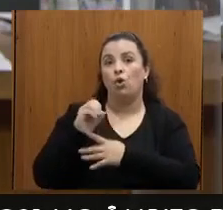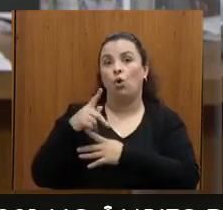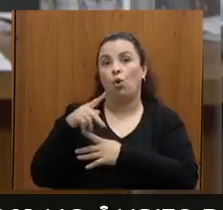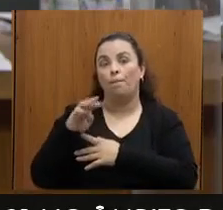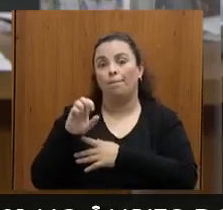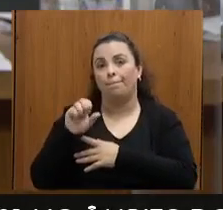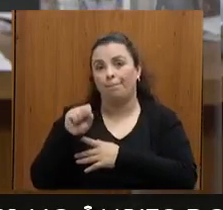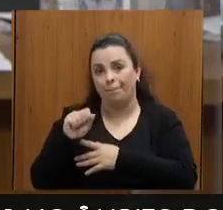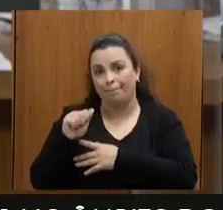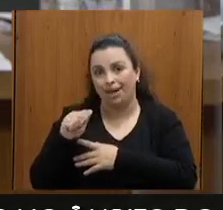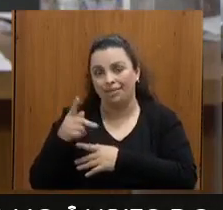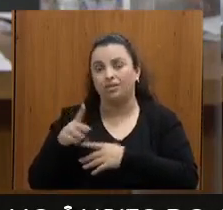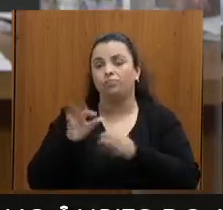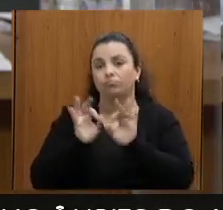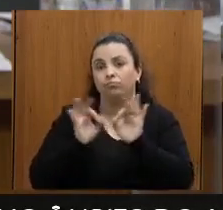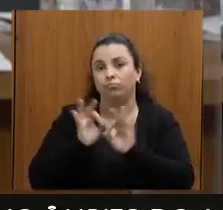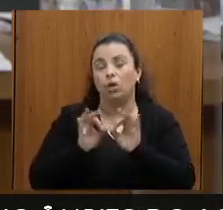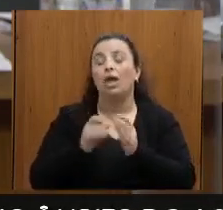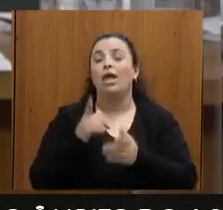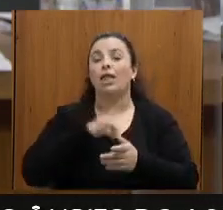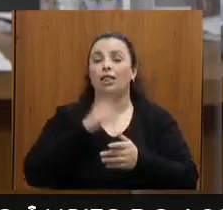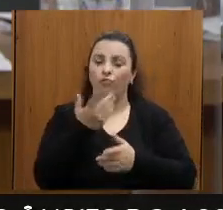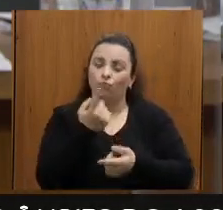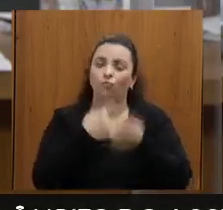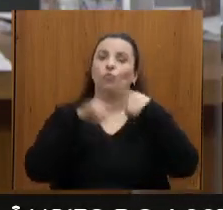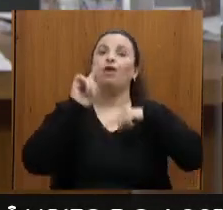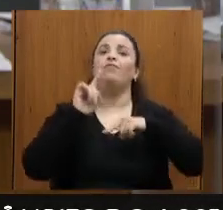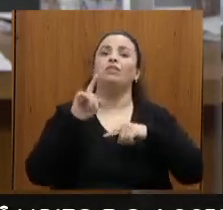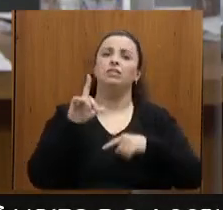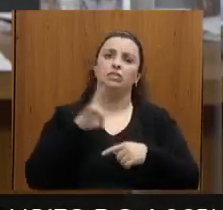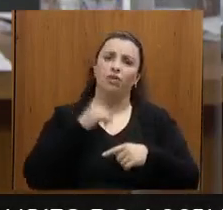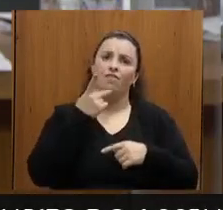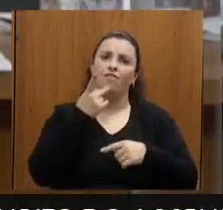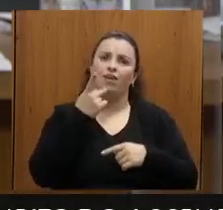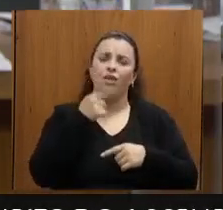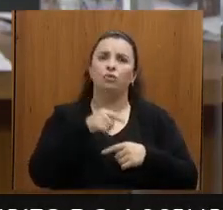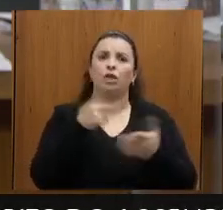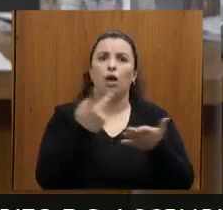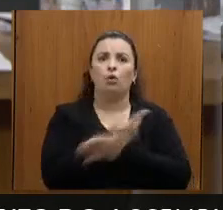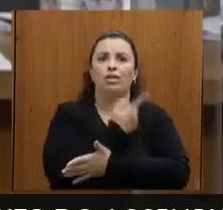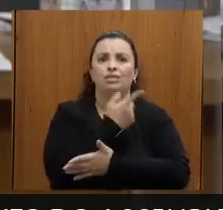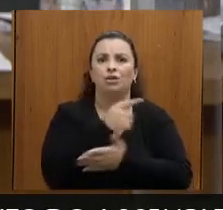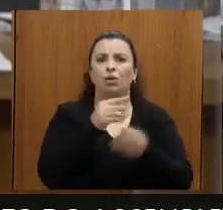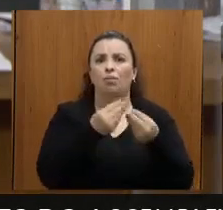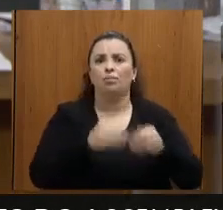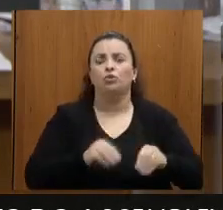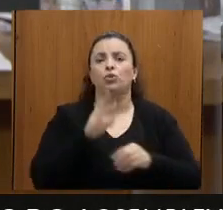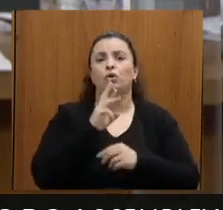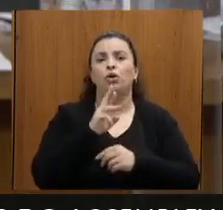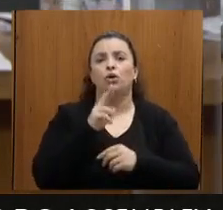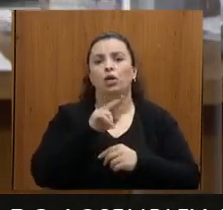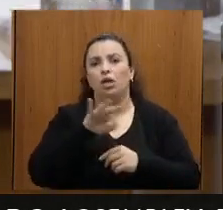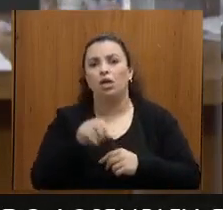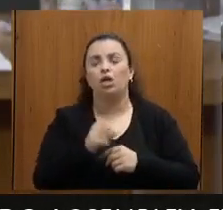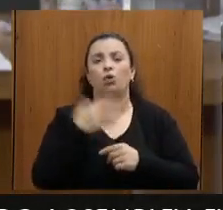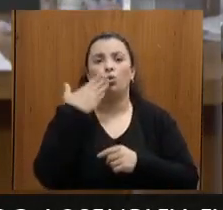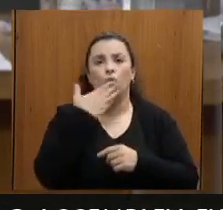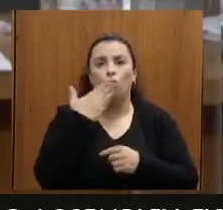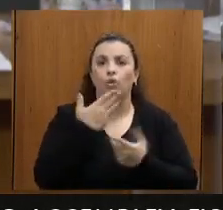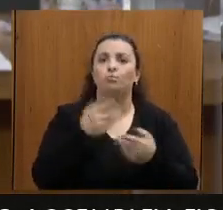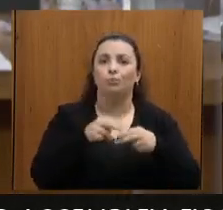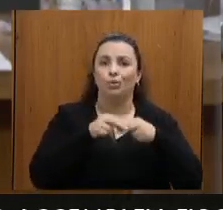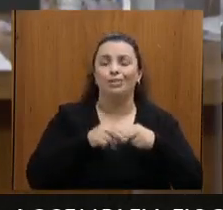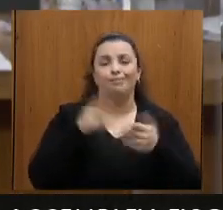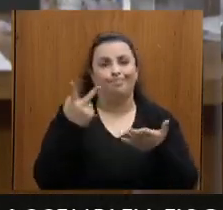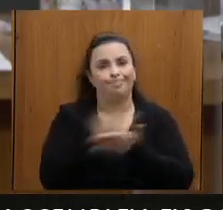agora tratando do desastre do Rio Doce, o avanço na negociação do atual acordo decorrente do rompimento